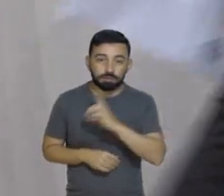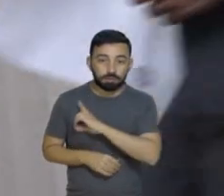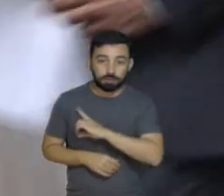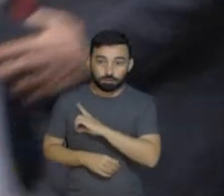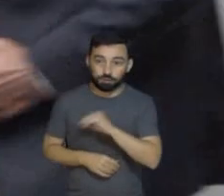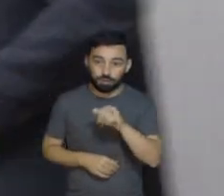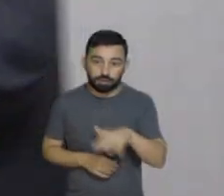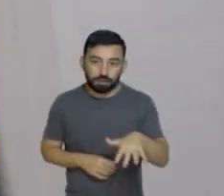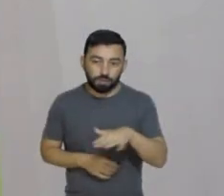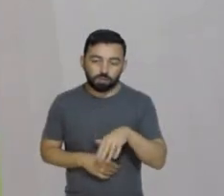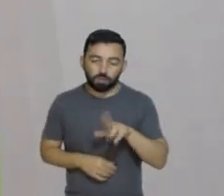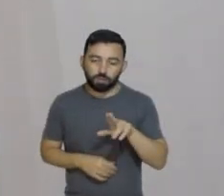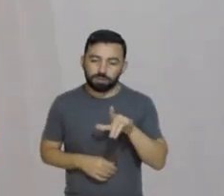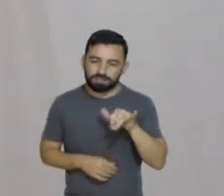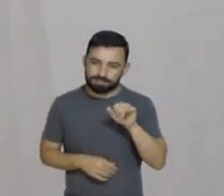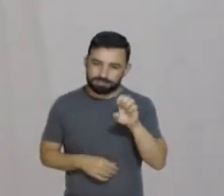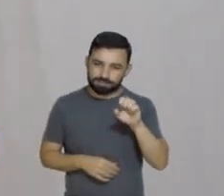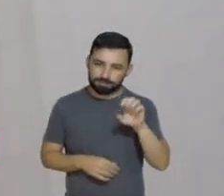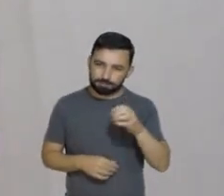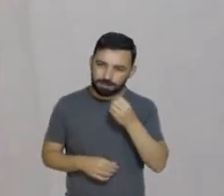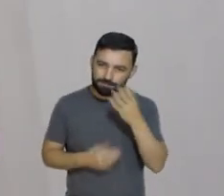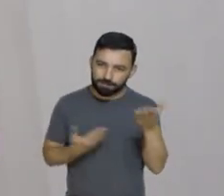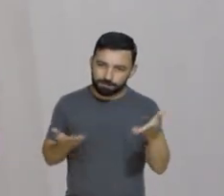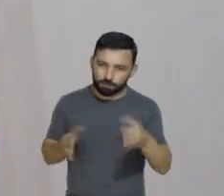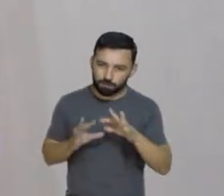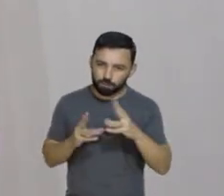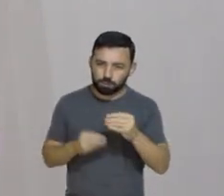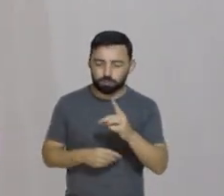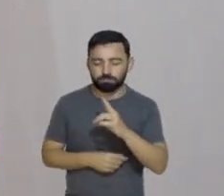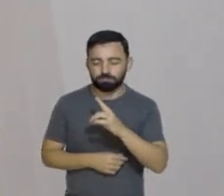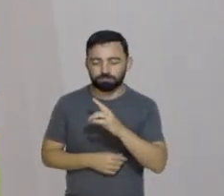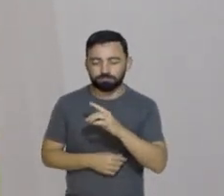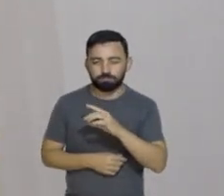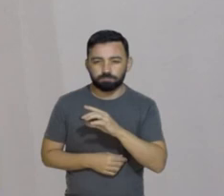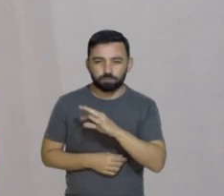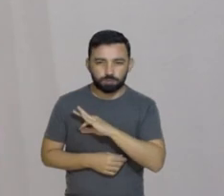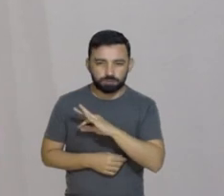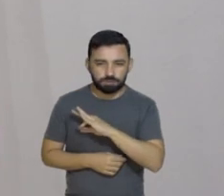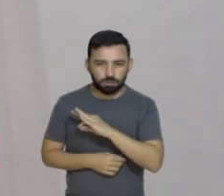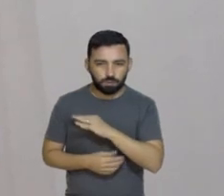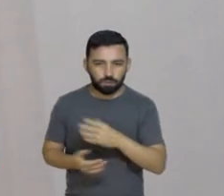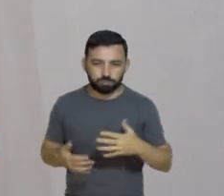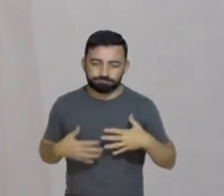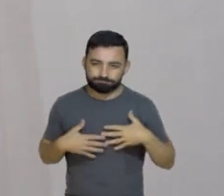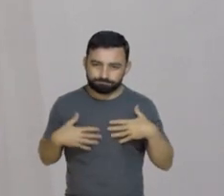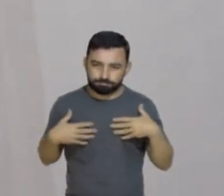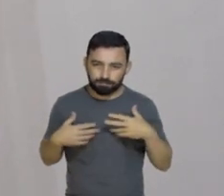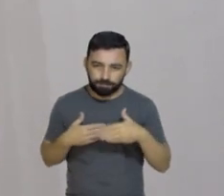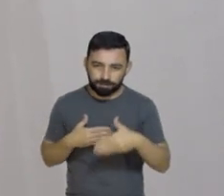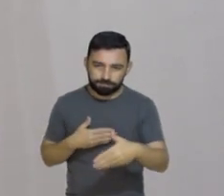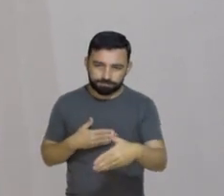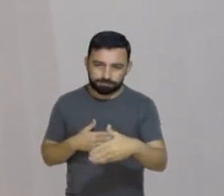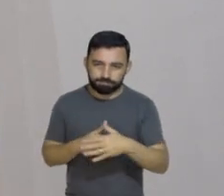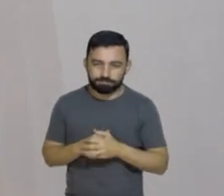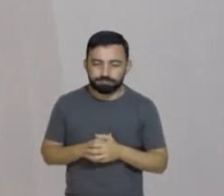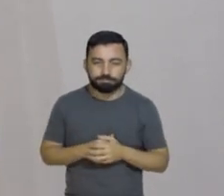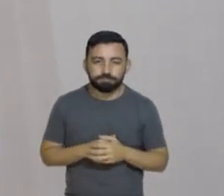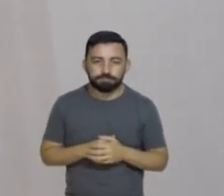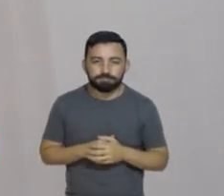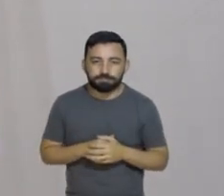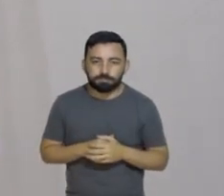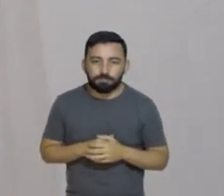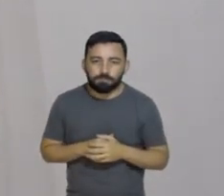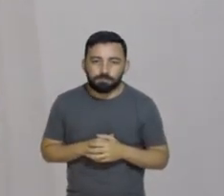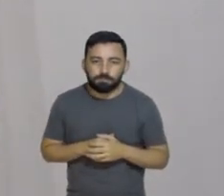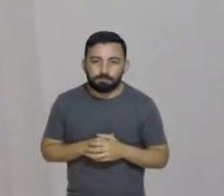geral Ulisses, seja bem-vindo a essa casa, todos os policiais que serão homenageados logo, logo, pelo deputado Egídio.